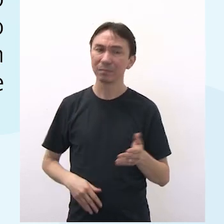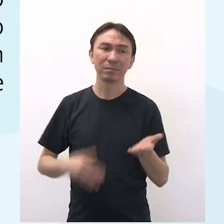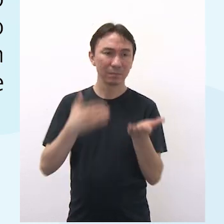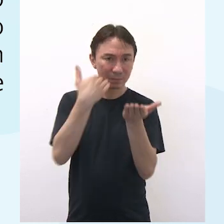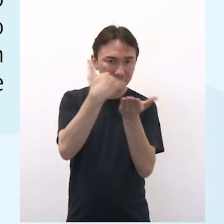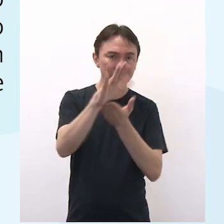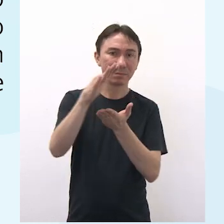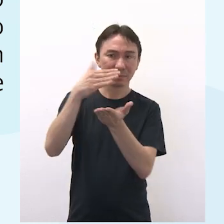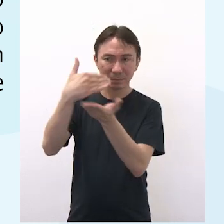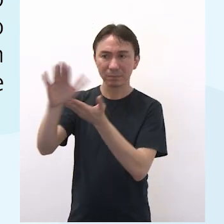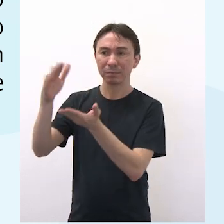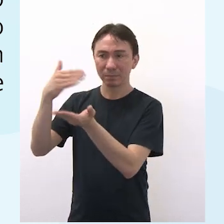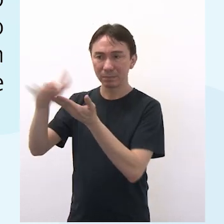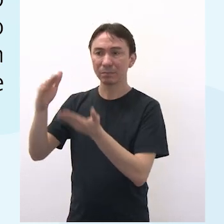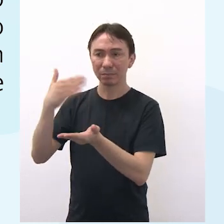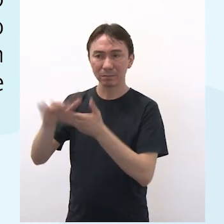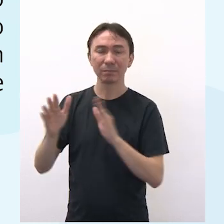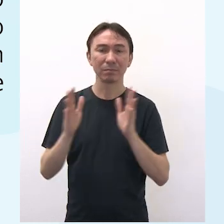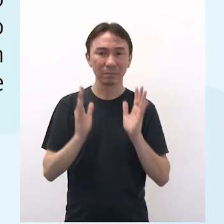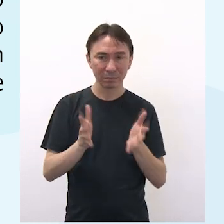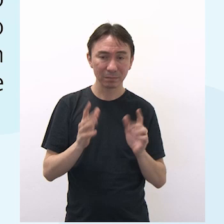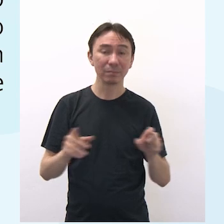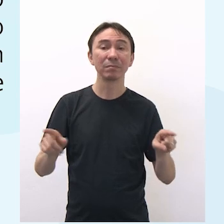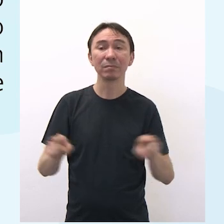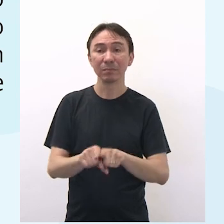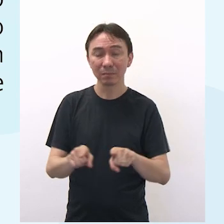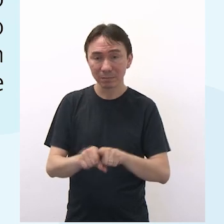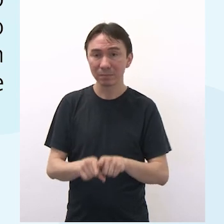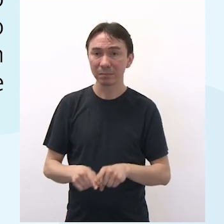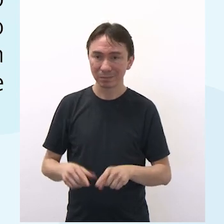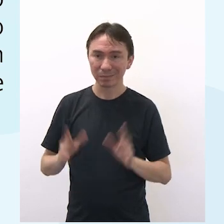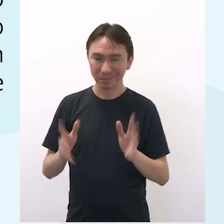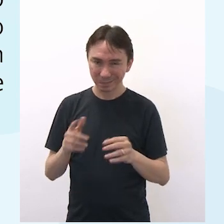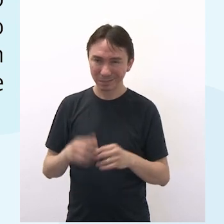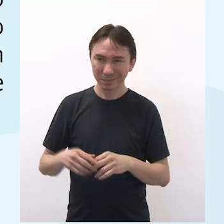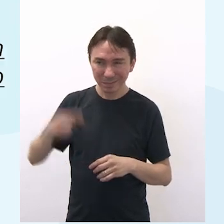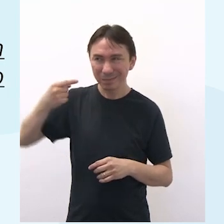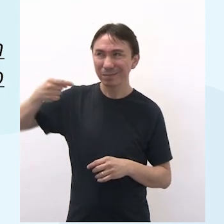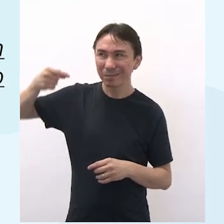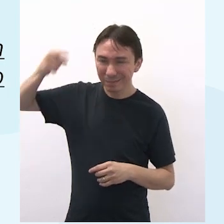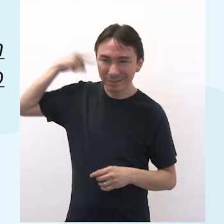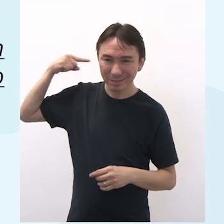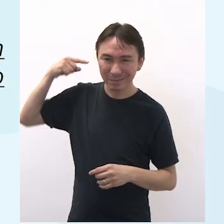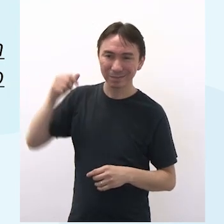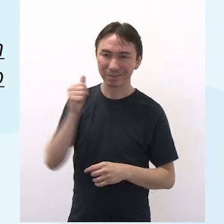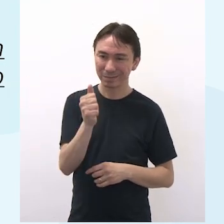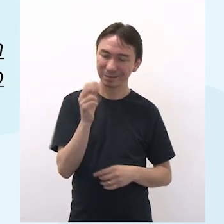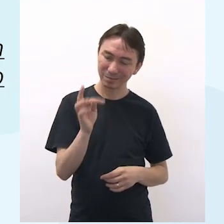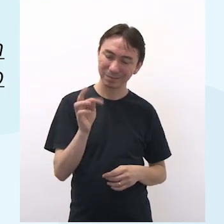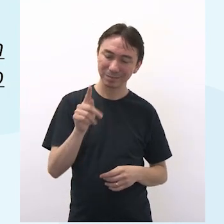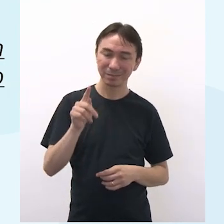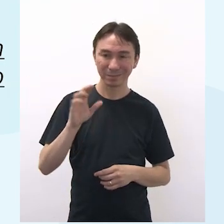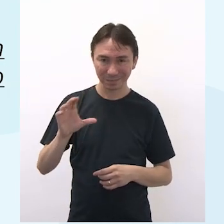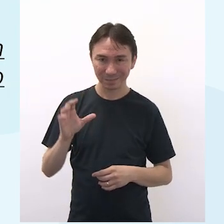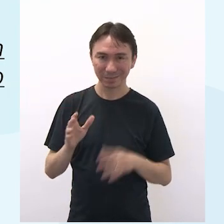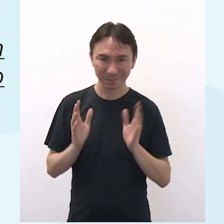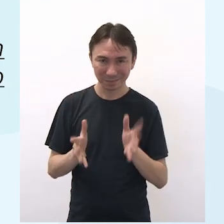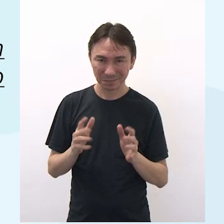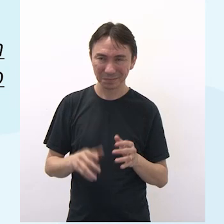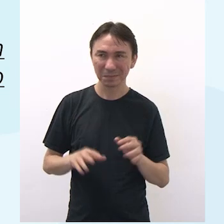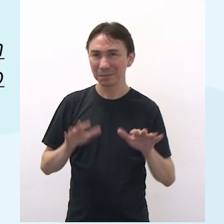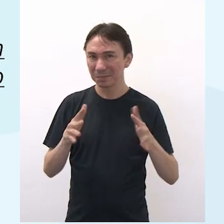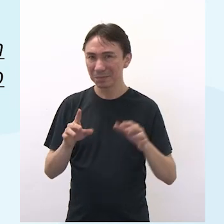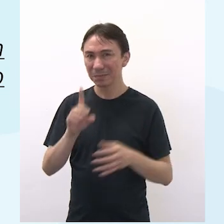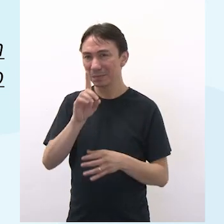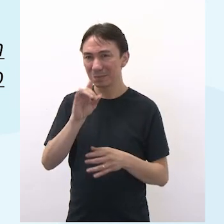Classe, e nós tivemos essa formação anterior. Pensando naquela formação que nós fizemos lá próximo do dia 6/7